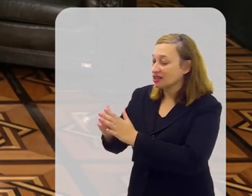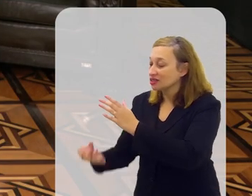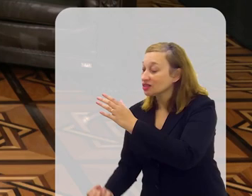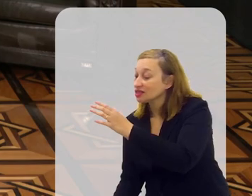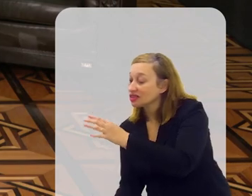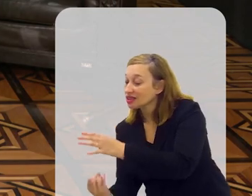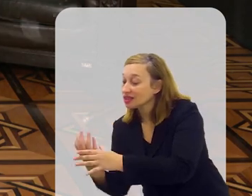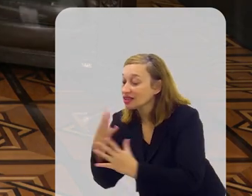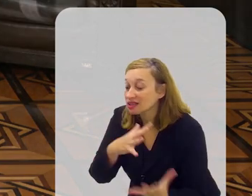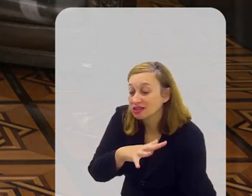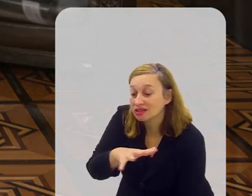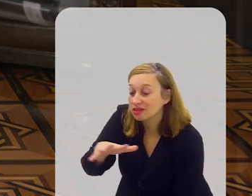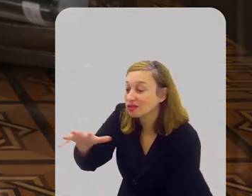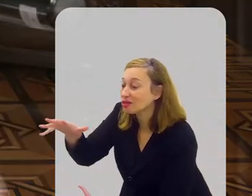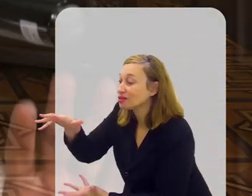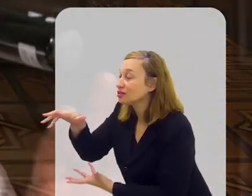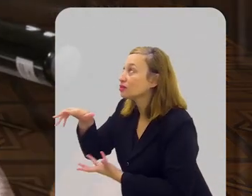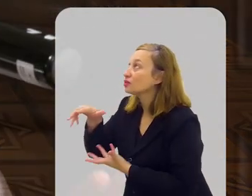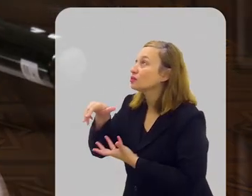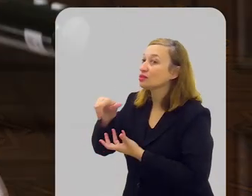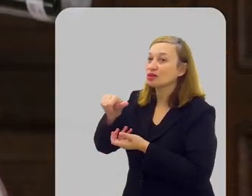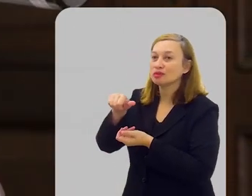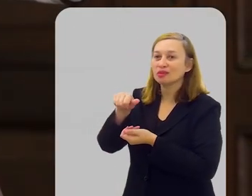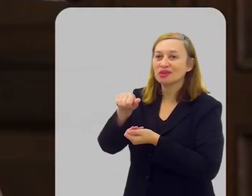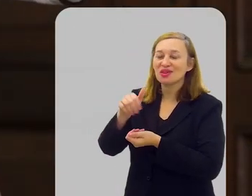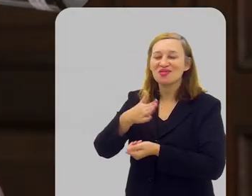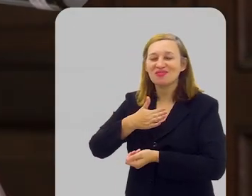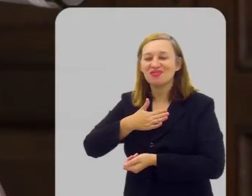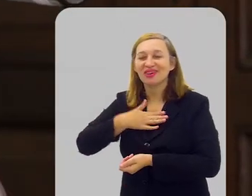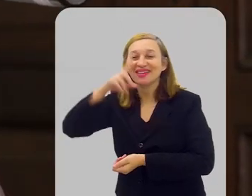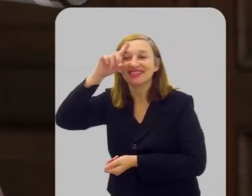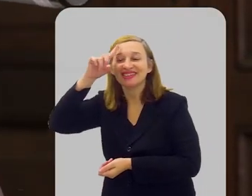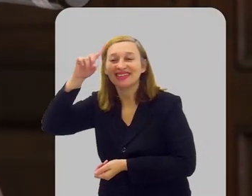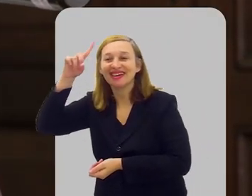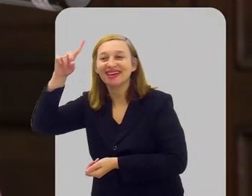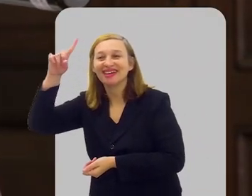Antes da fundação do mundo,